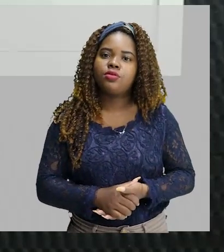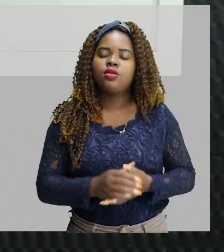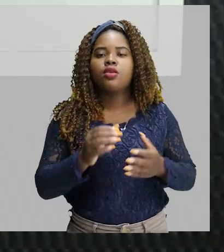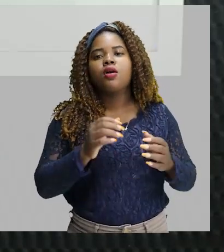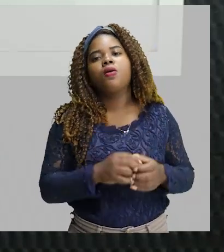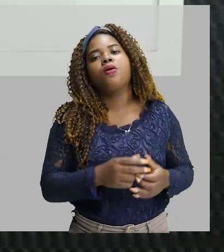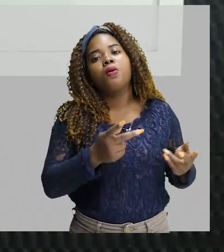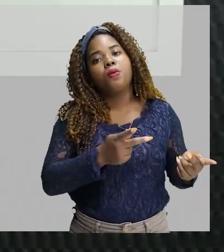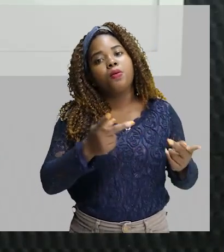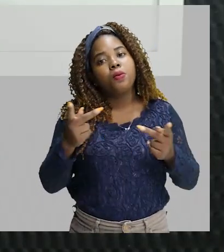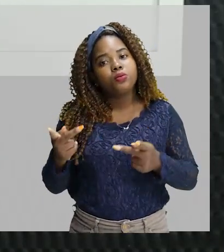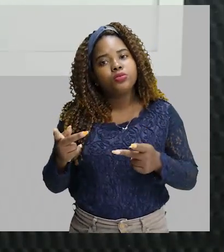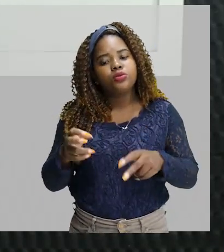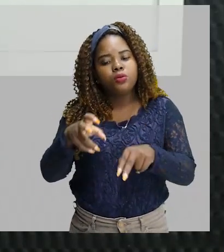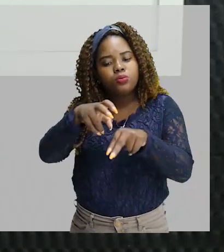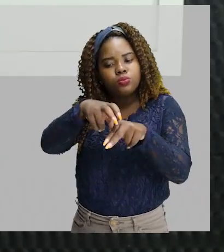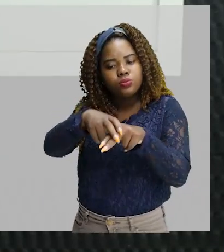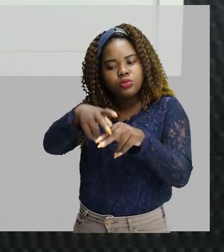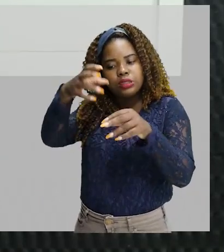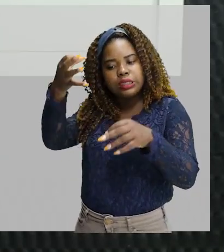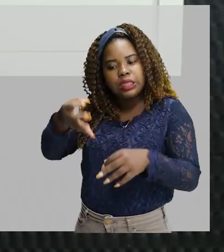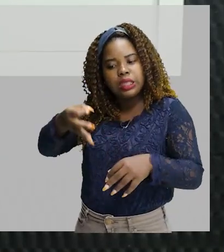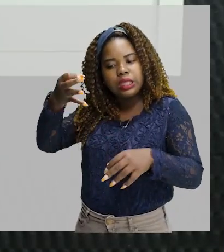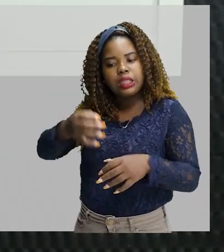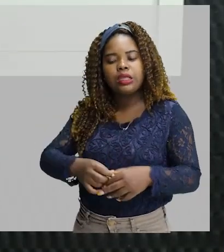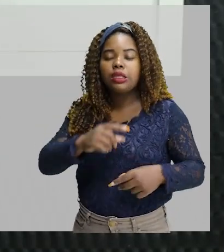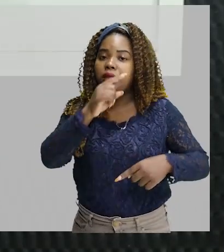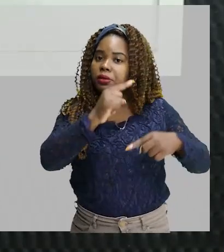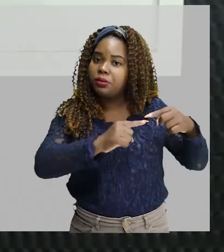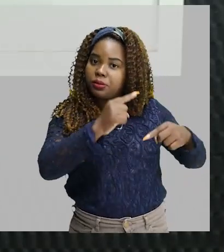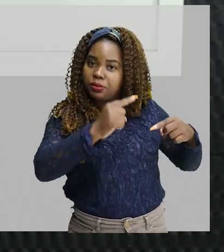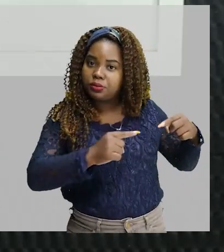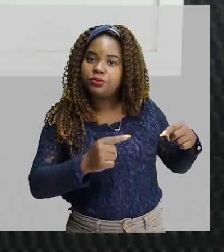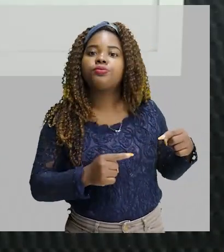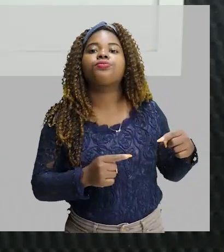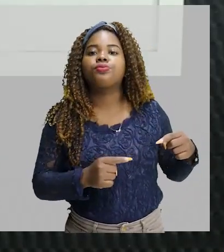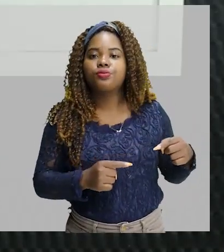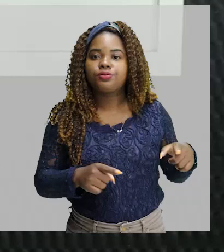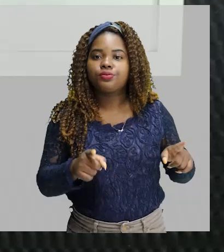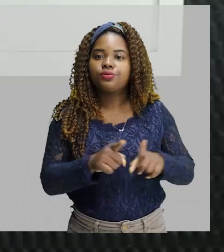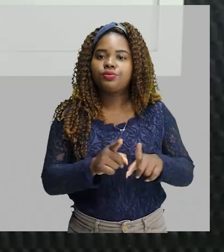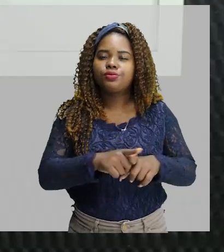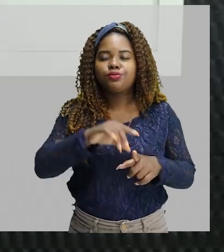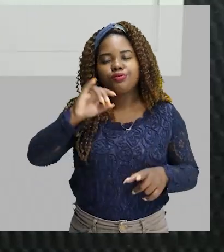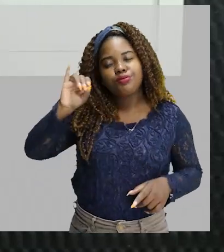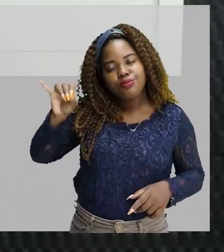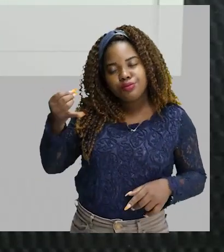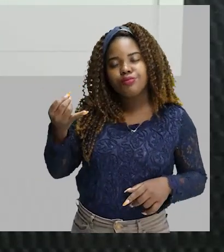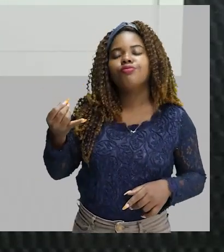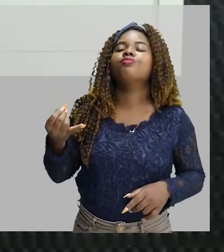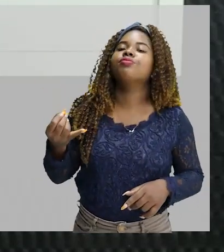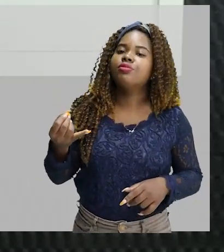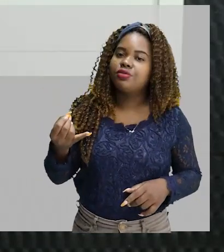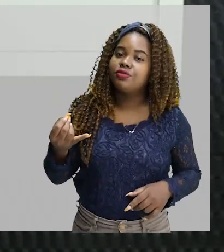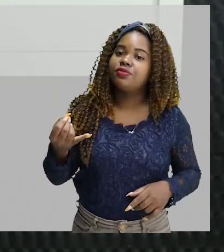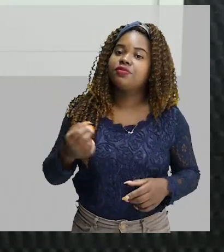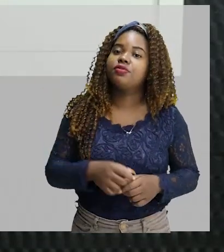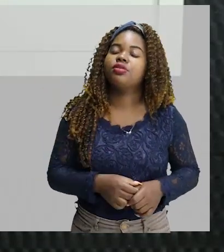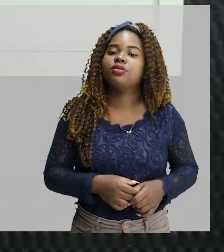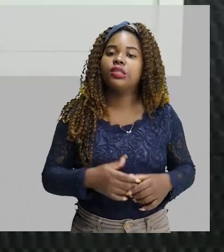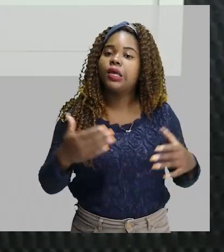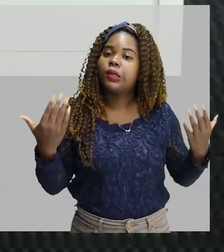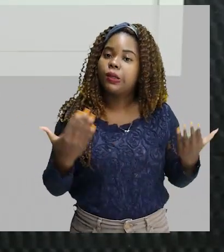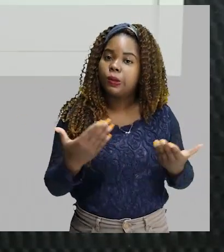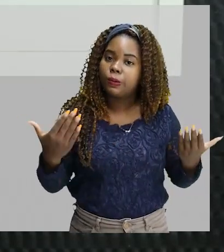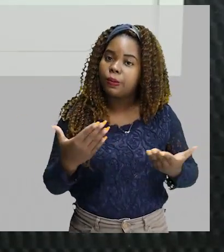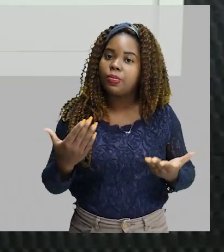na cadeira, pegar todo o teu material, para que você tenha um aproveitamento máximo daquilo que nós vamos, claro, construir